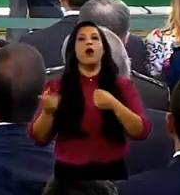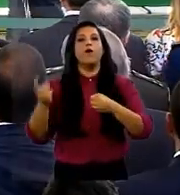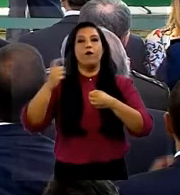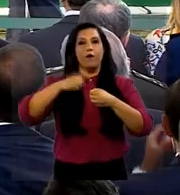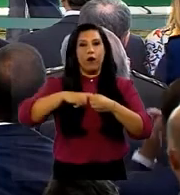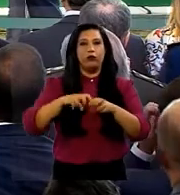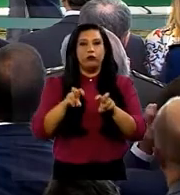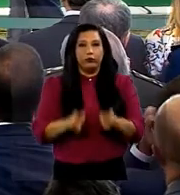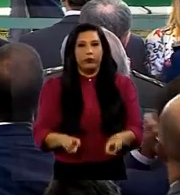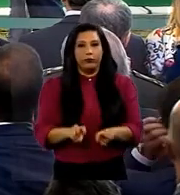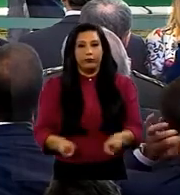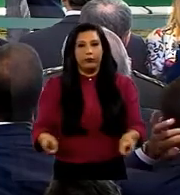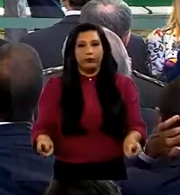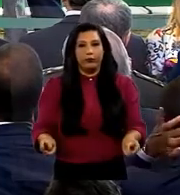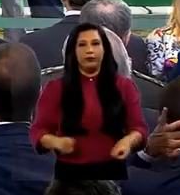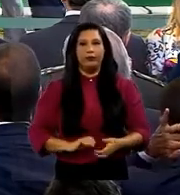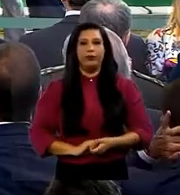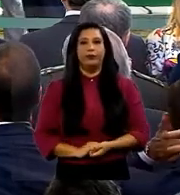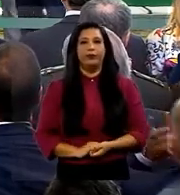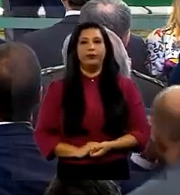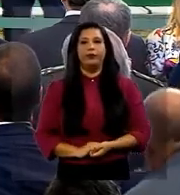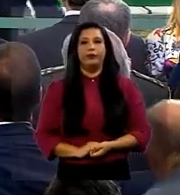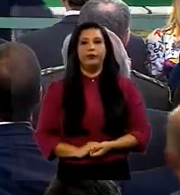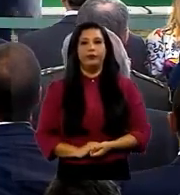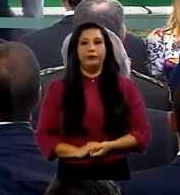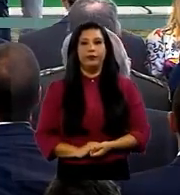seus assentos.